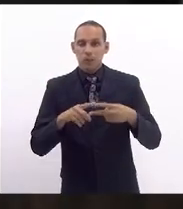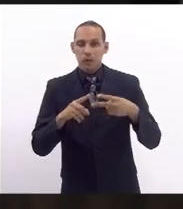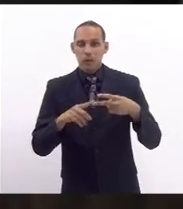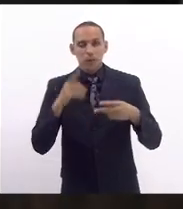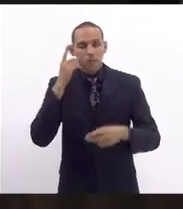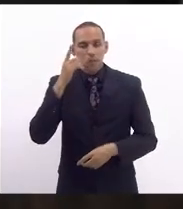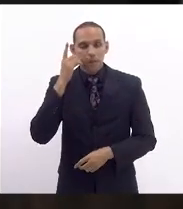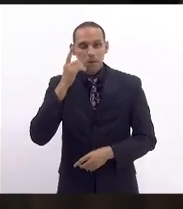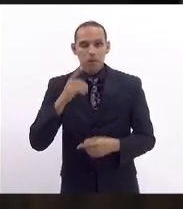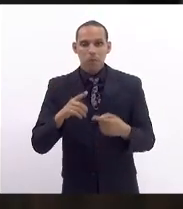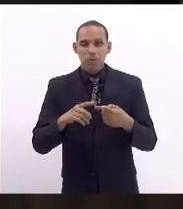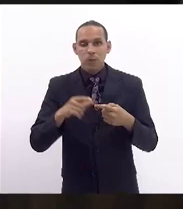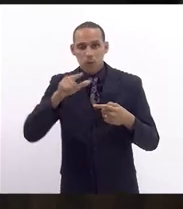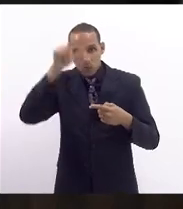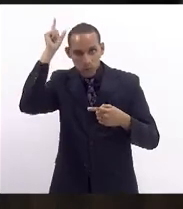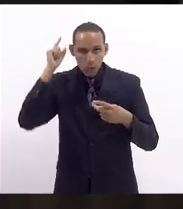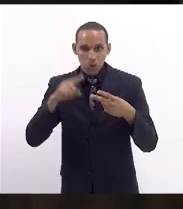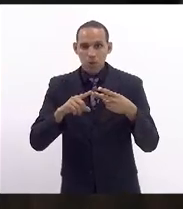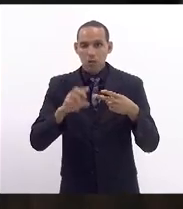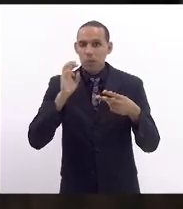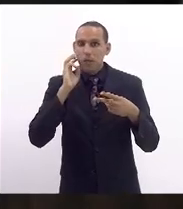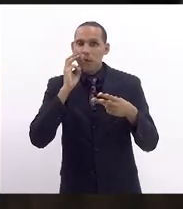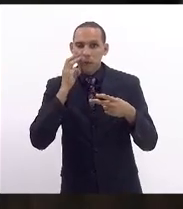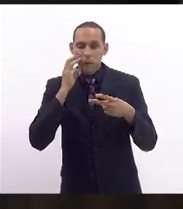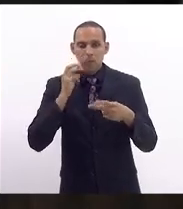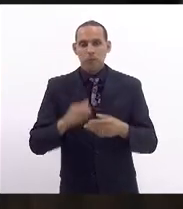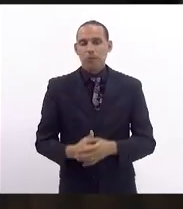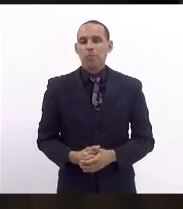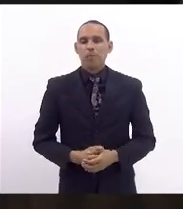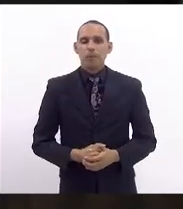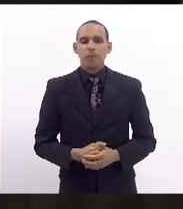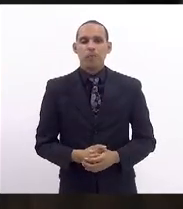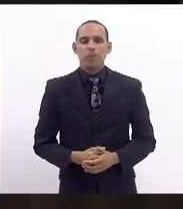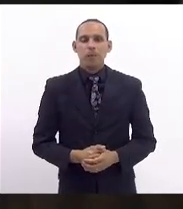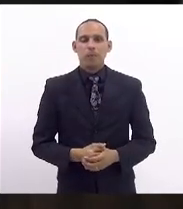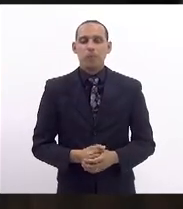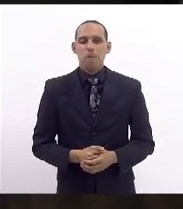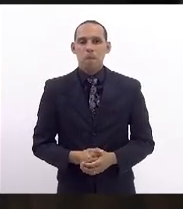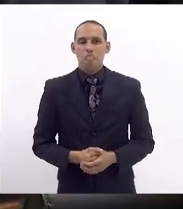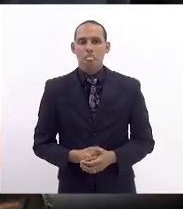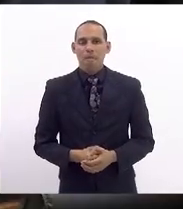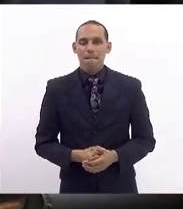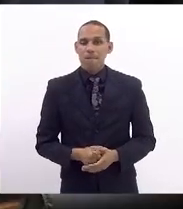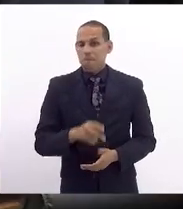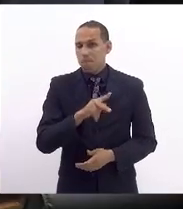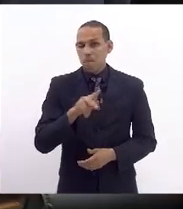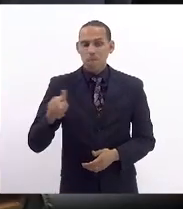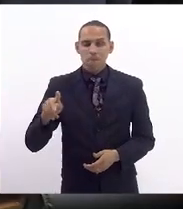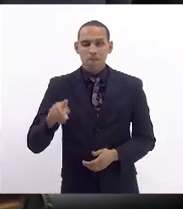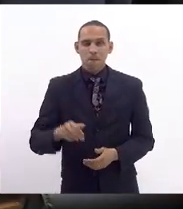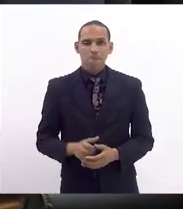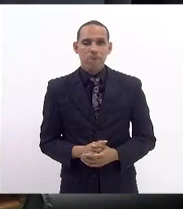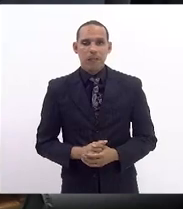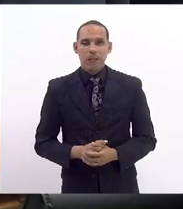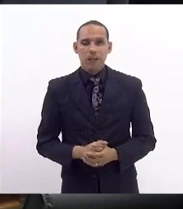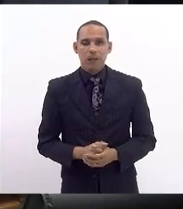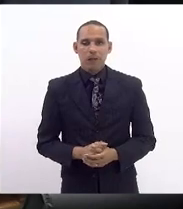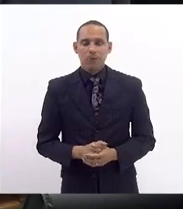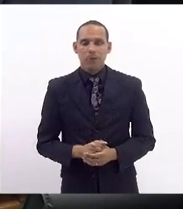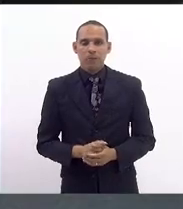deputados do es Paulo VI waldeck Carneiro a é só Presidente